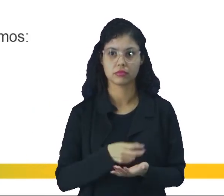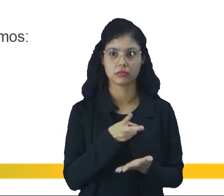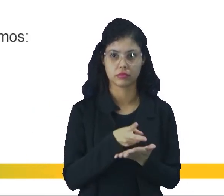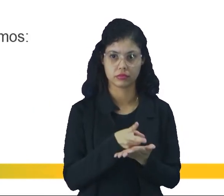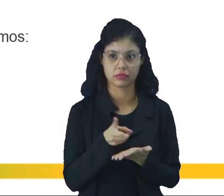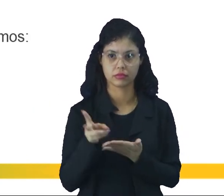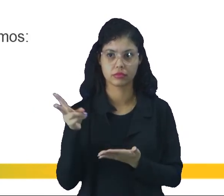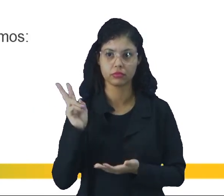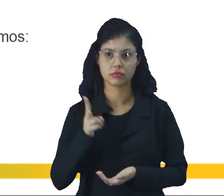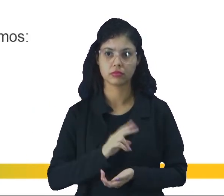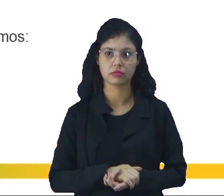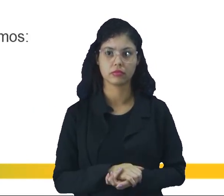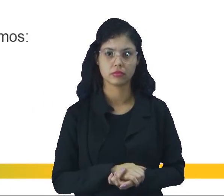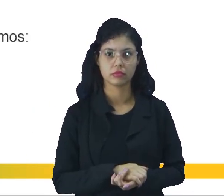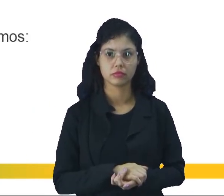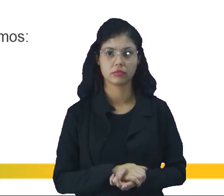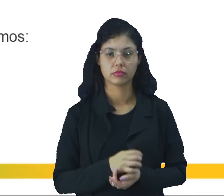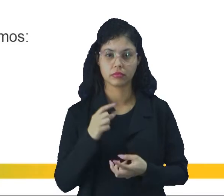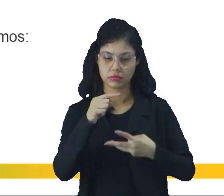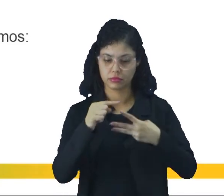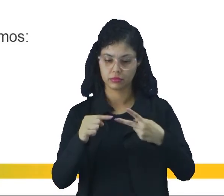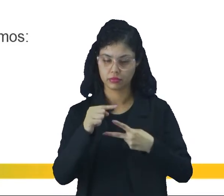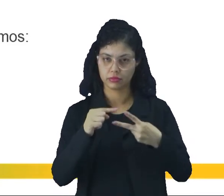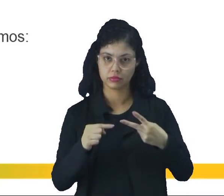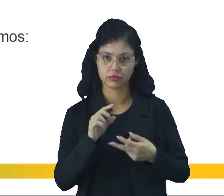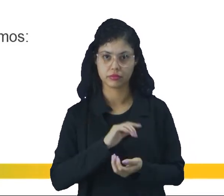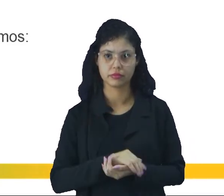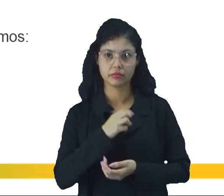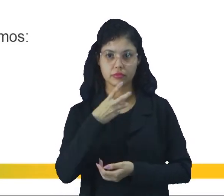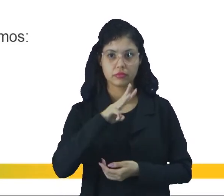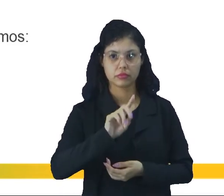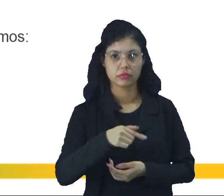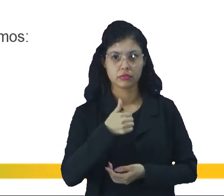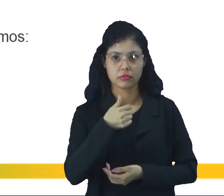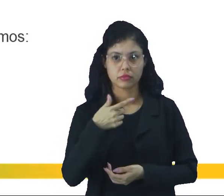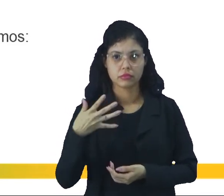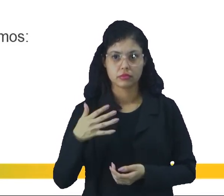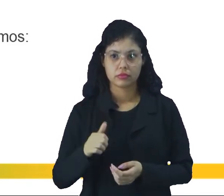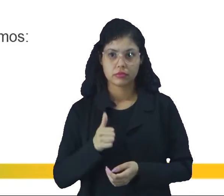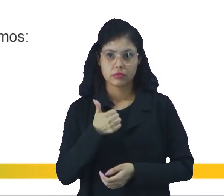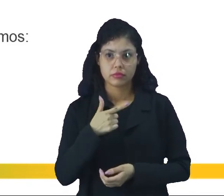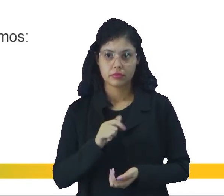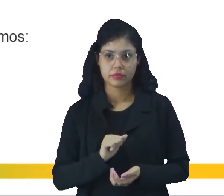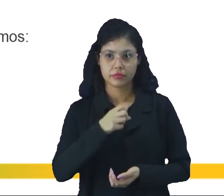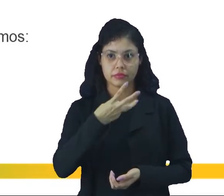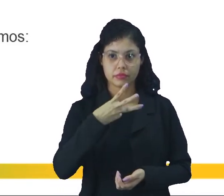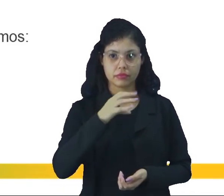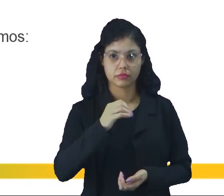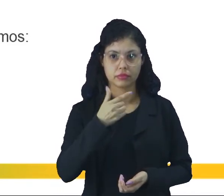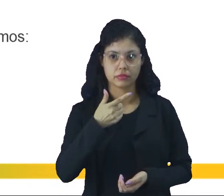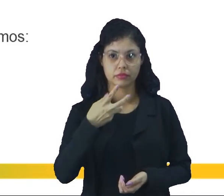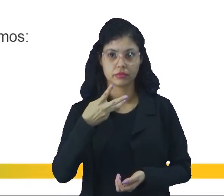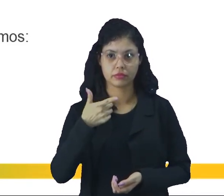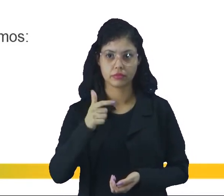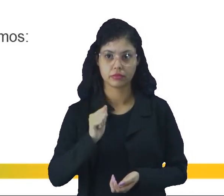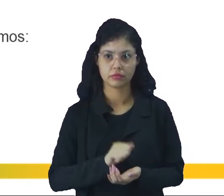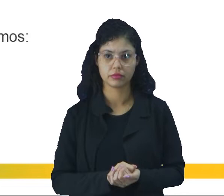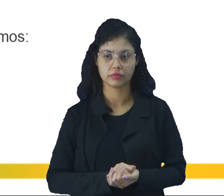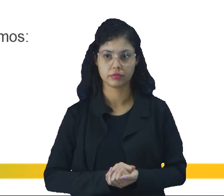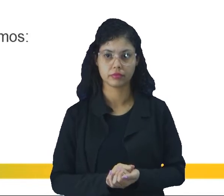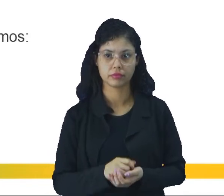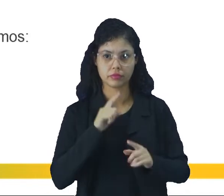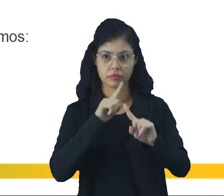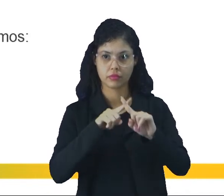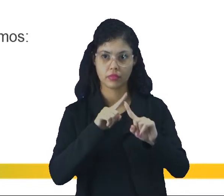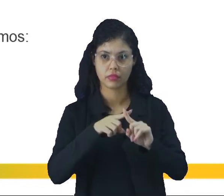infinito. Então, a gente dimensiona só duas casas decimais. 18 ao quadrado, pessoal, é 324.